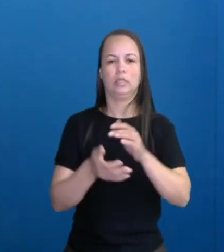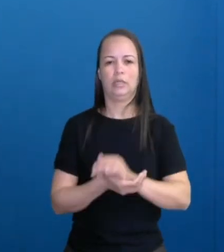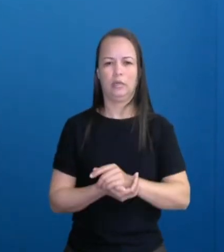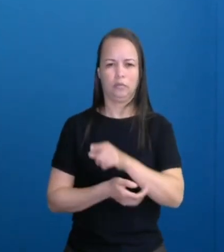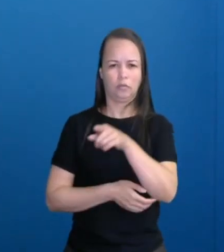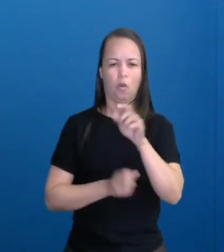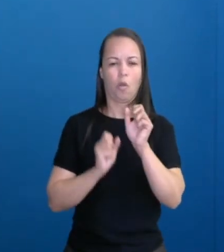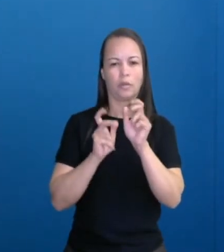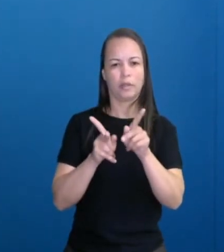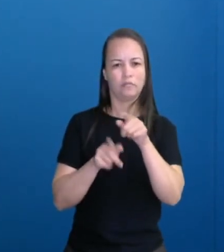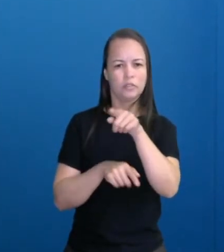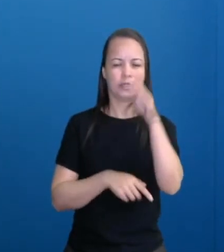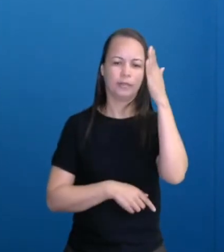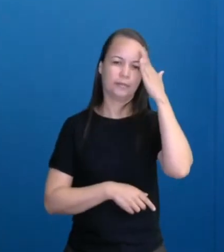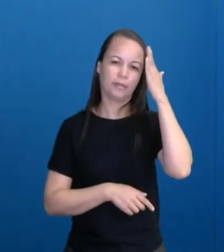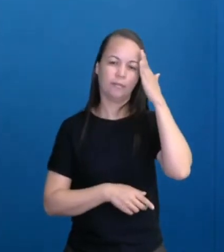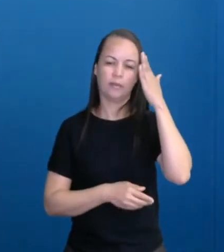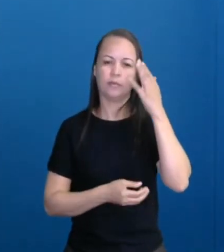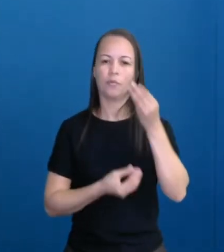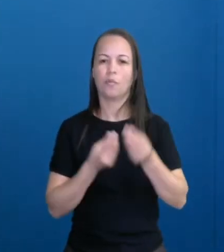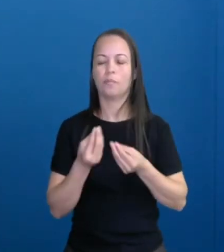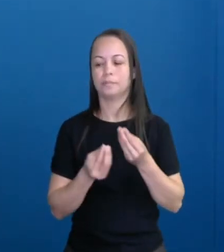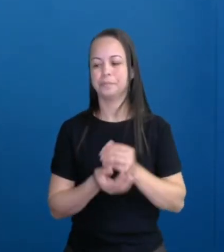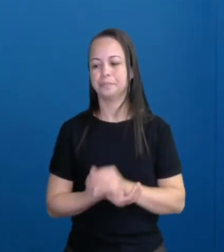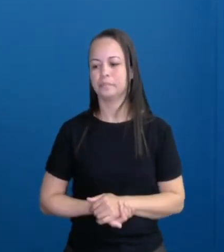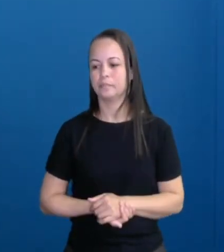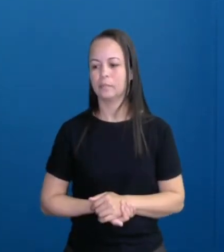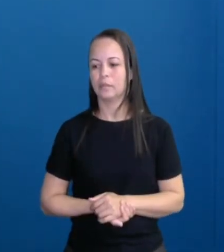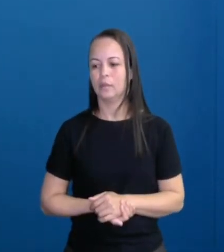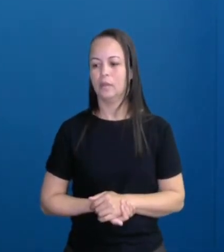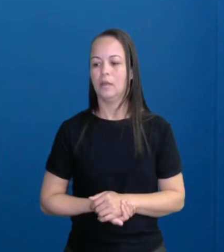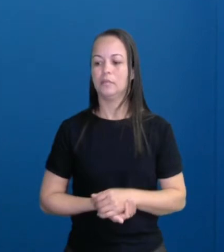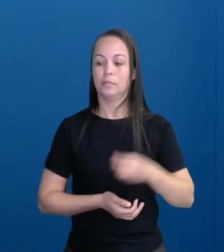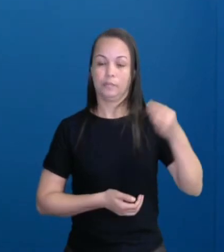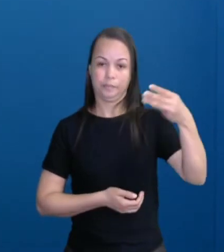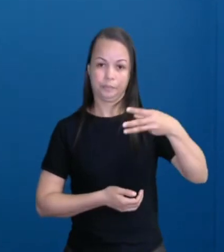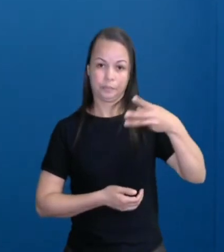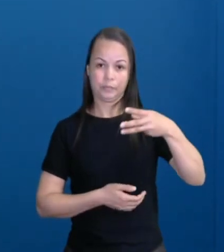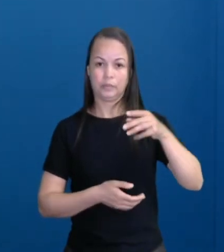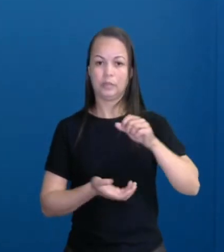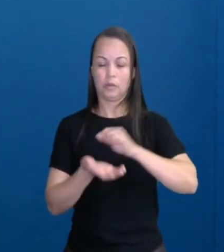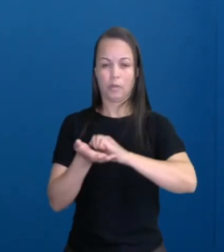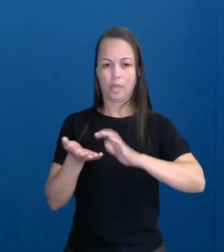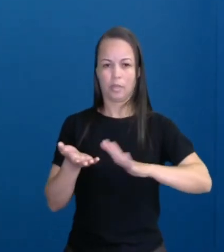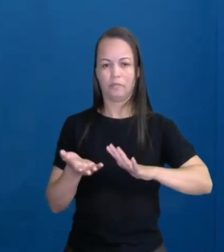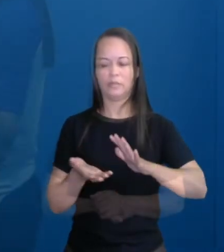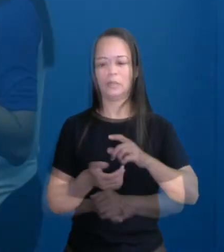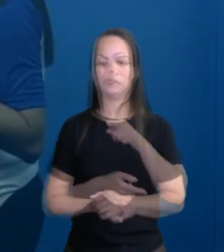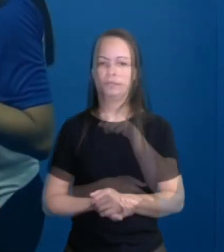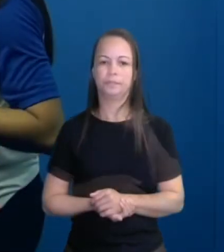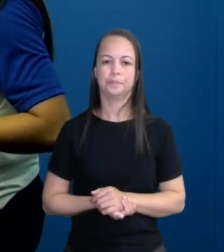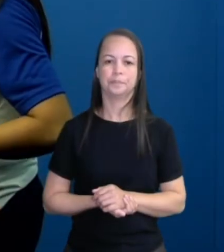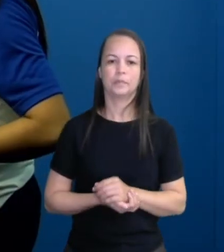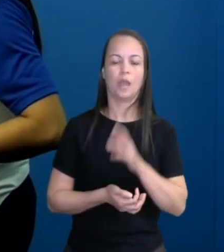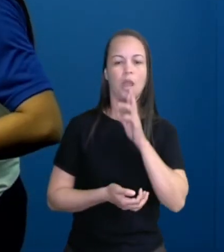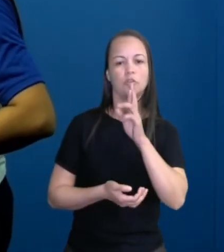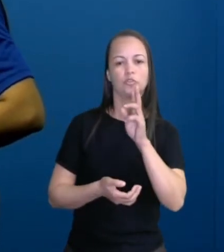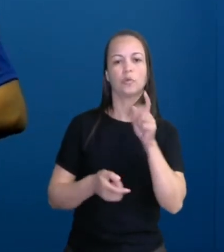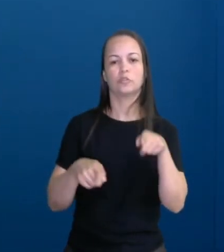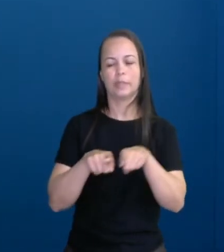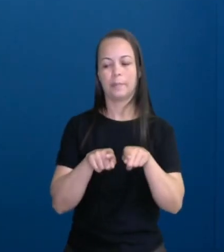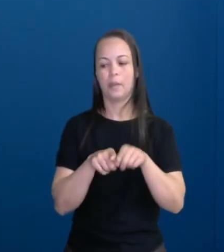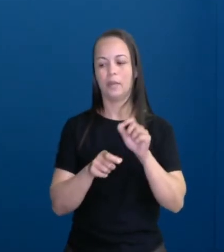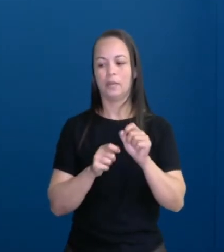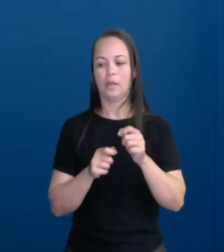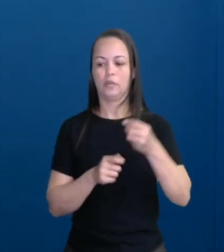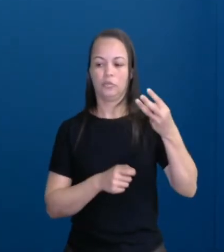o comportamento das relações? E aí, temos mais um exercício aqui para a gente fazer. Então, a questão